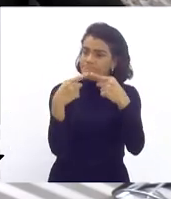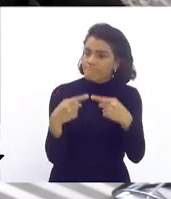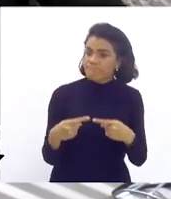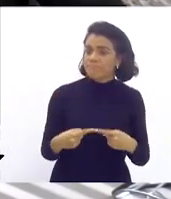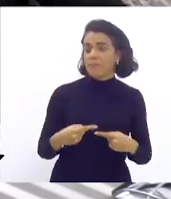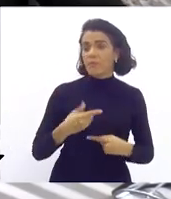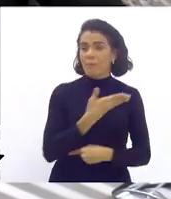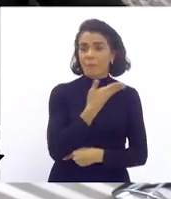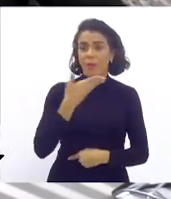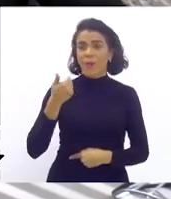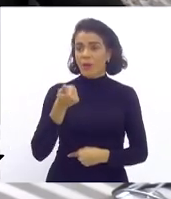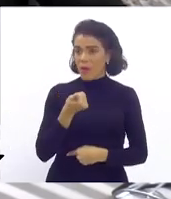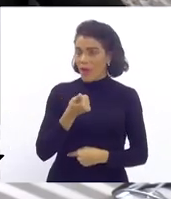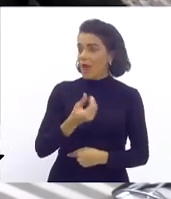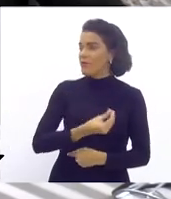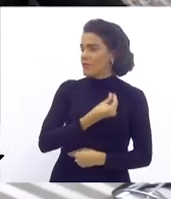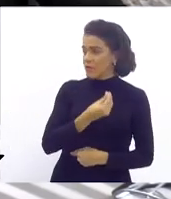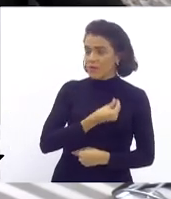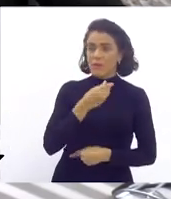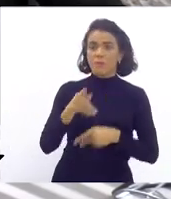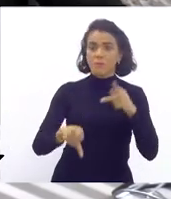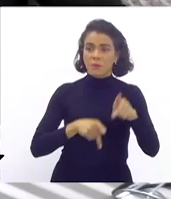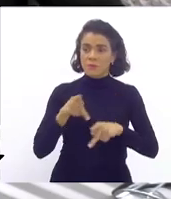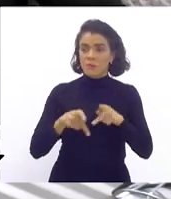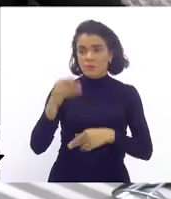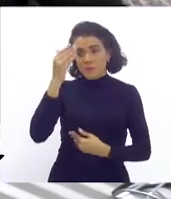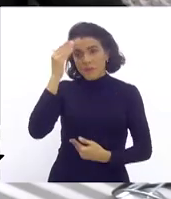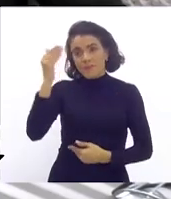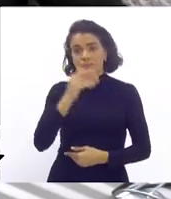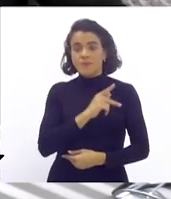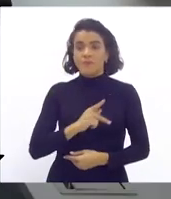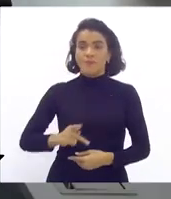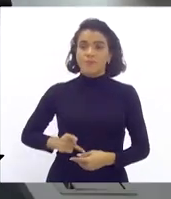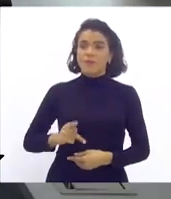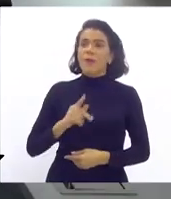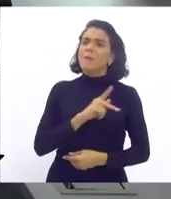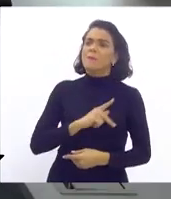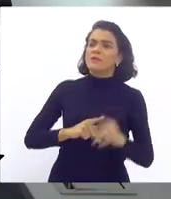melhorar a vida do da população do estado do Rio de Janeiro Obrigado presidente